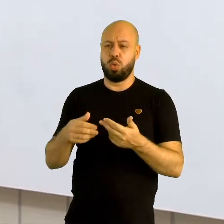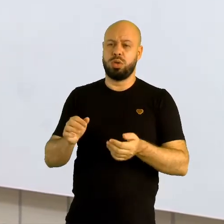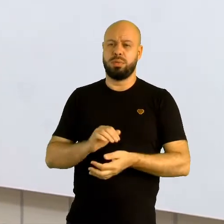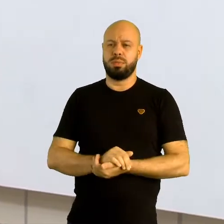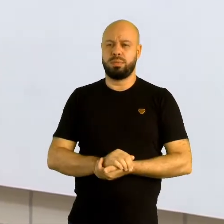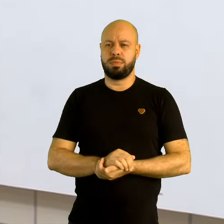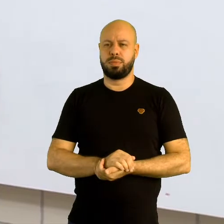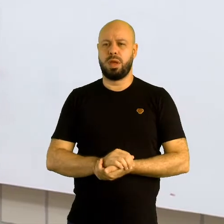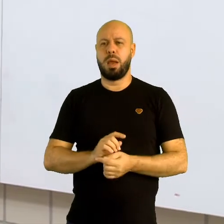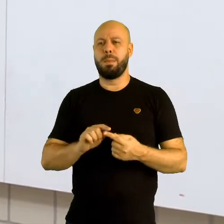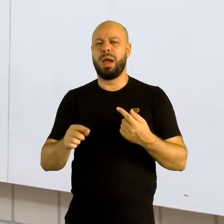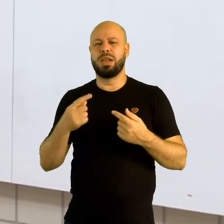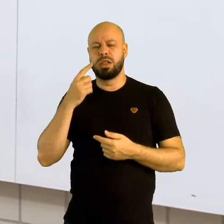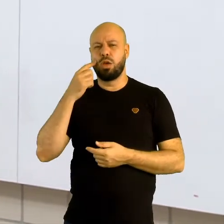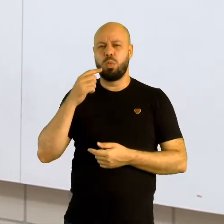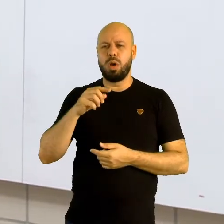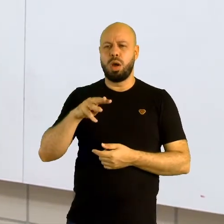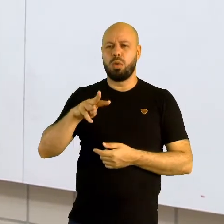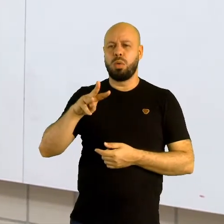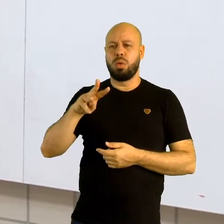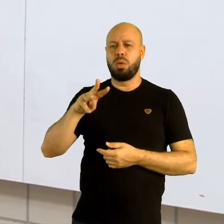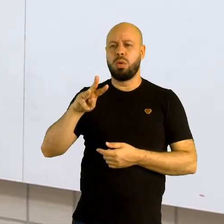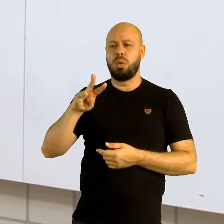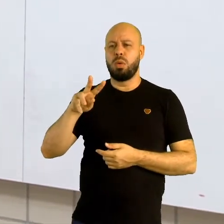quando eu falo em with,